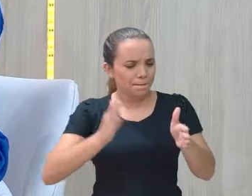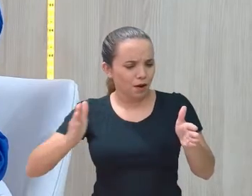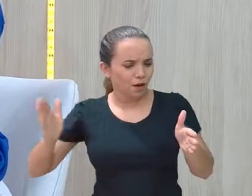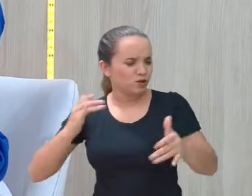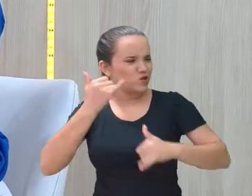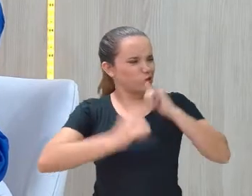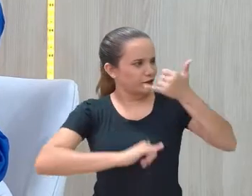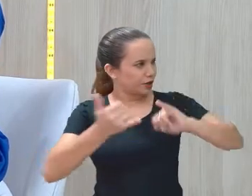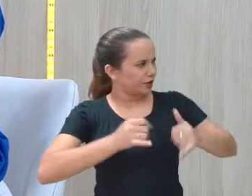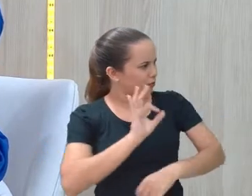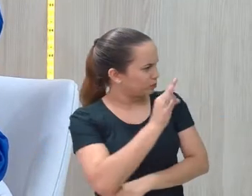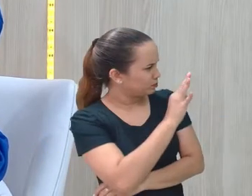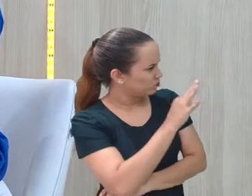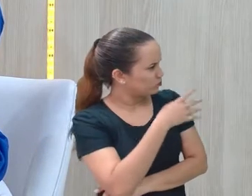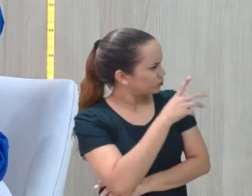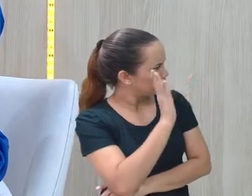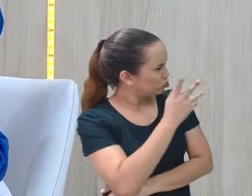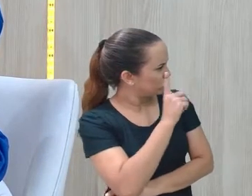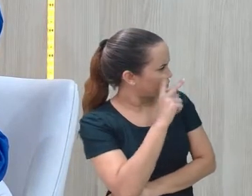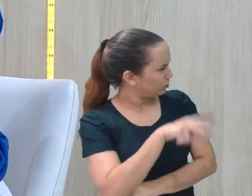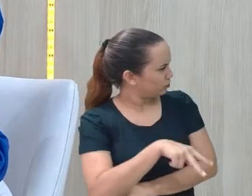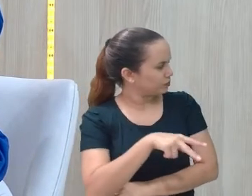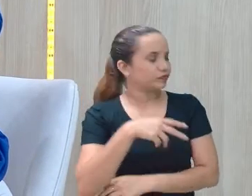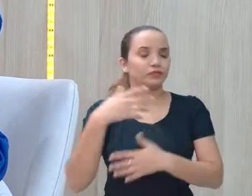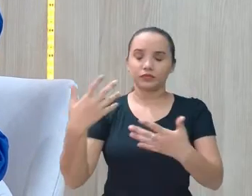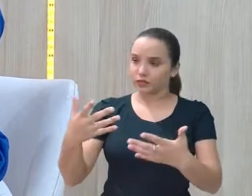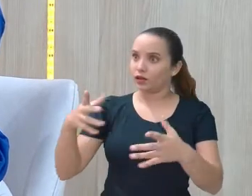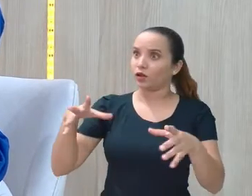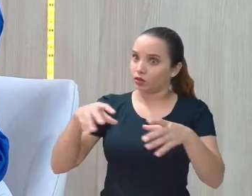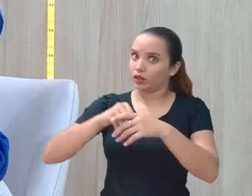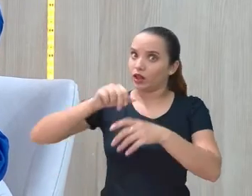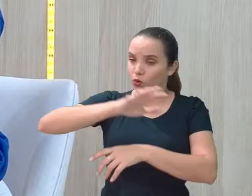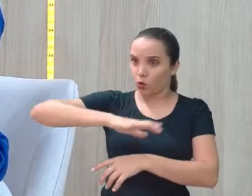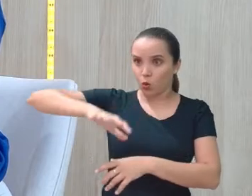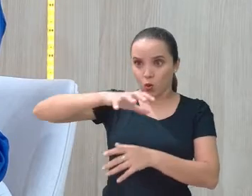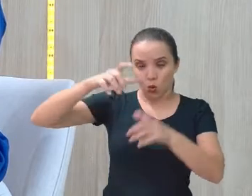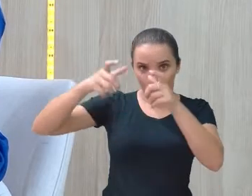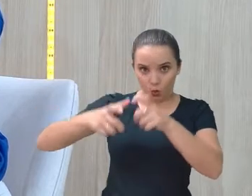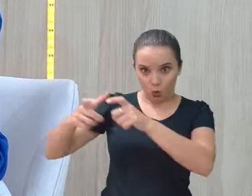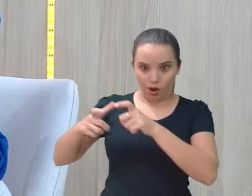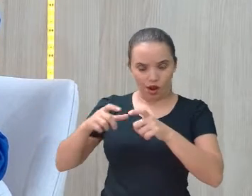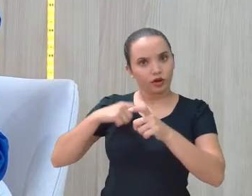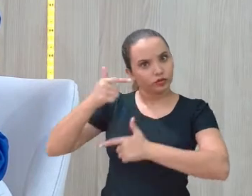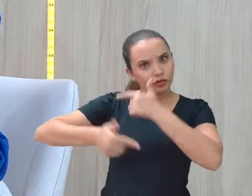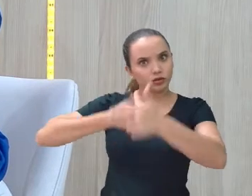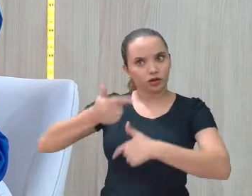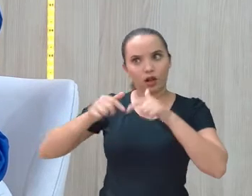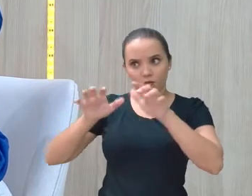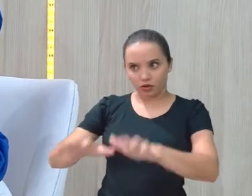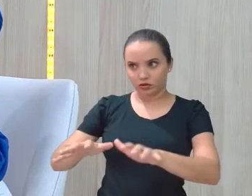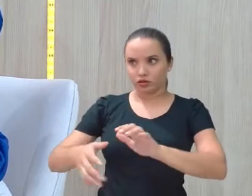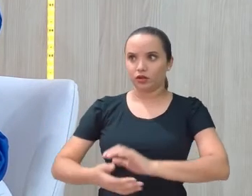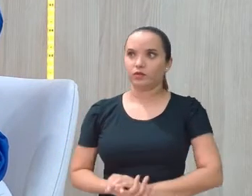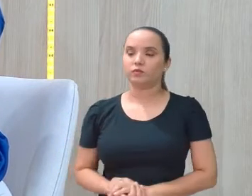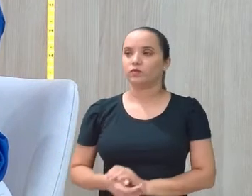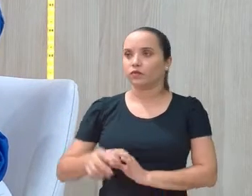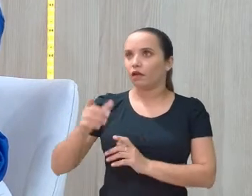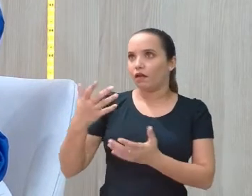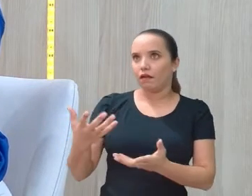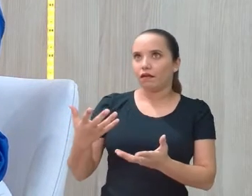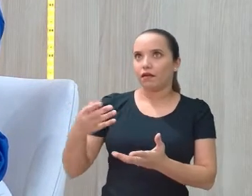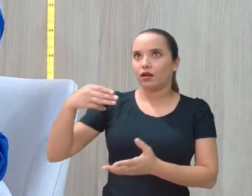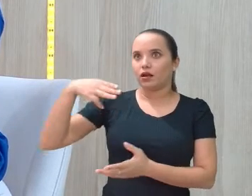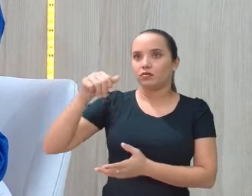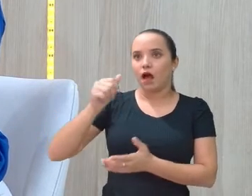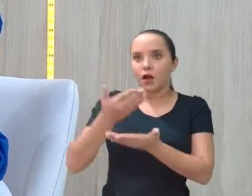nas oficinas que trabalham com litografia, as matrizes ficam